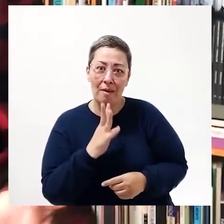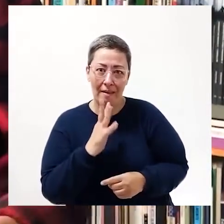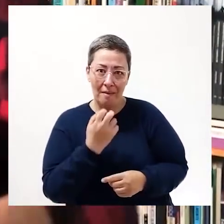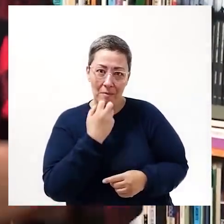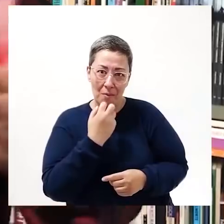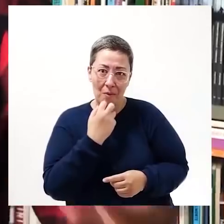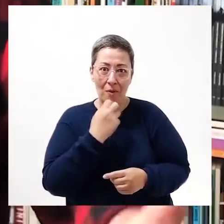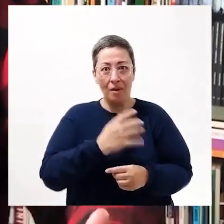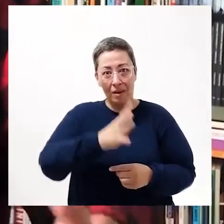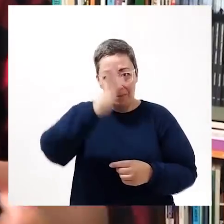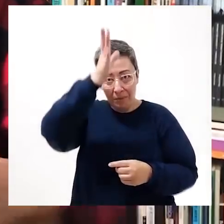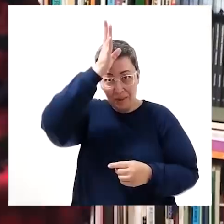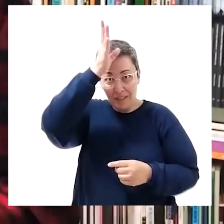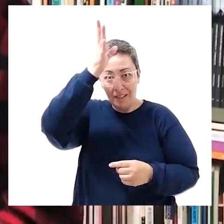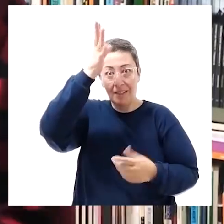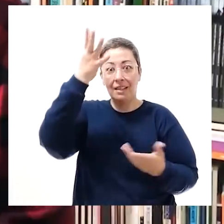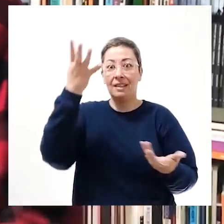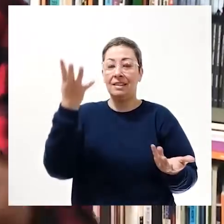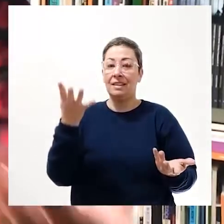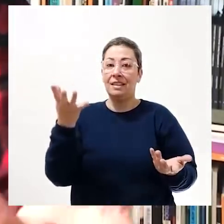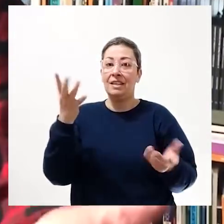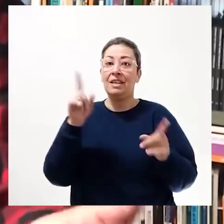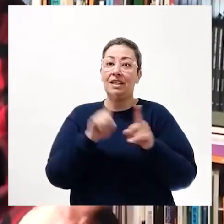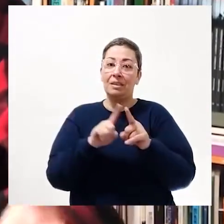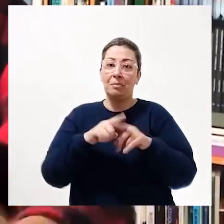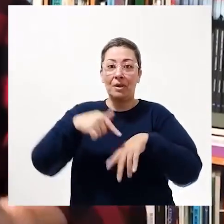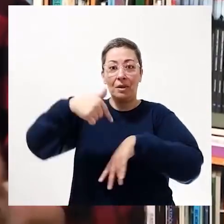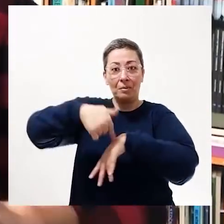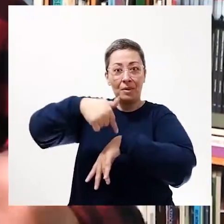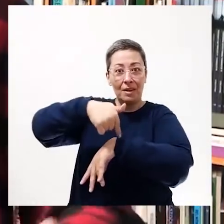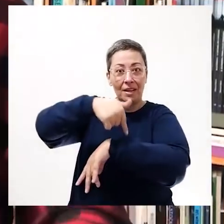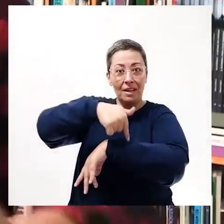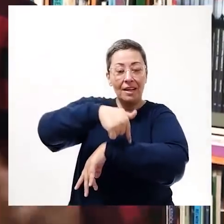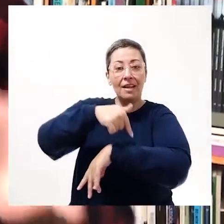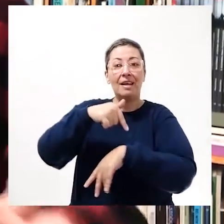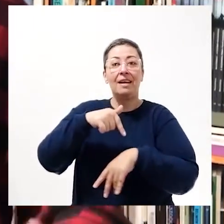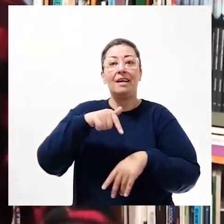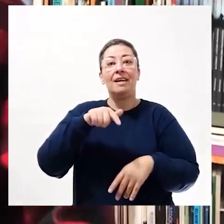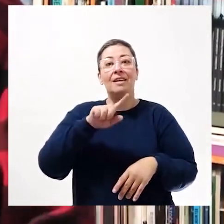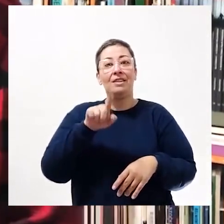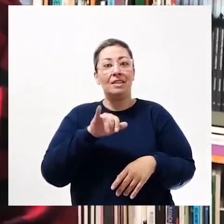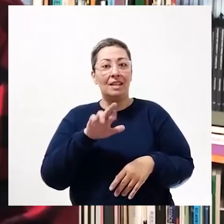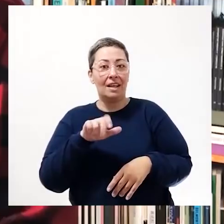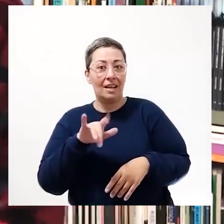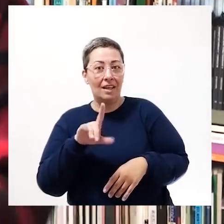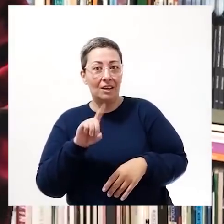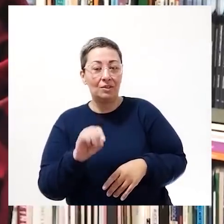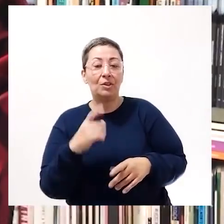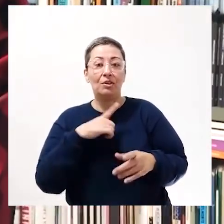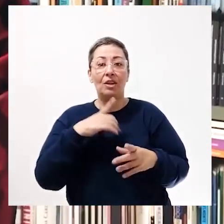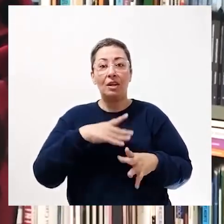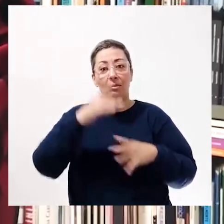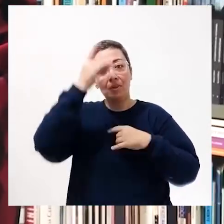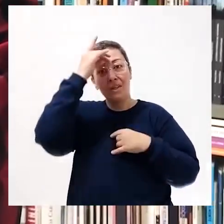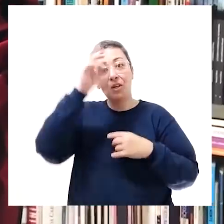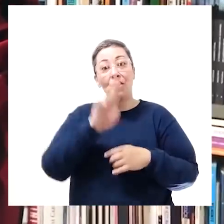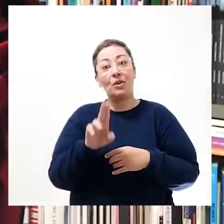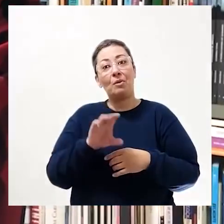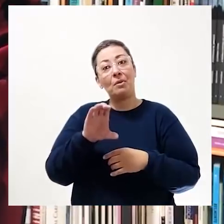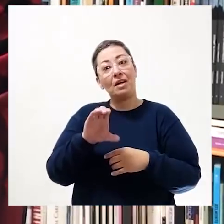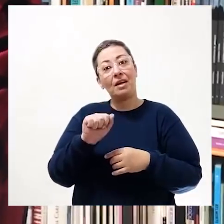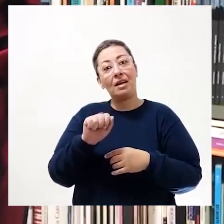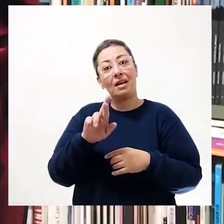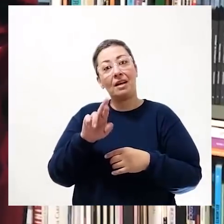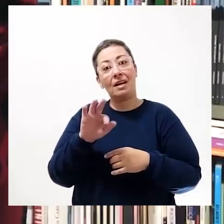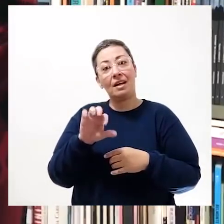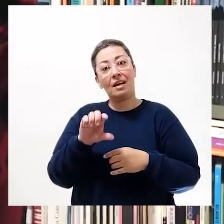não conhece? O Cebolinha. Eu falei do Pererê, do Ziraldo, do Saci Pererê. Eu tenho uma personagem que é a